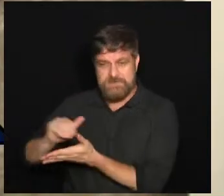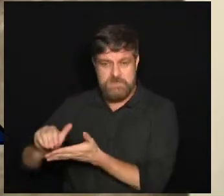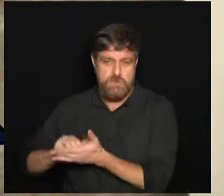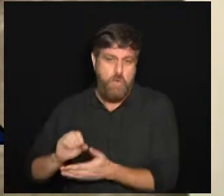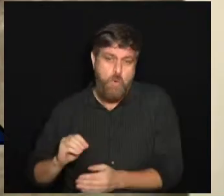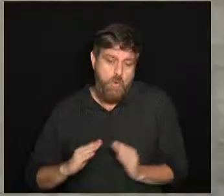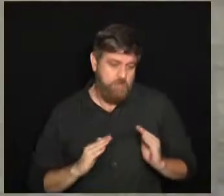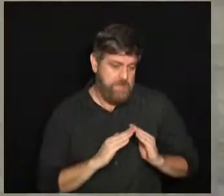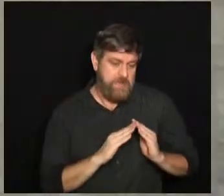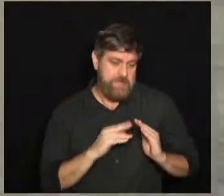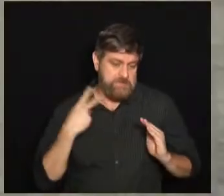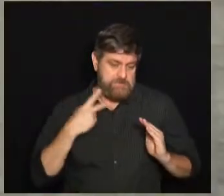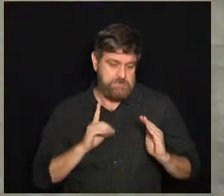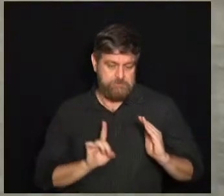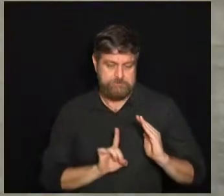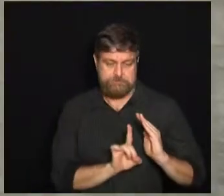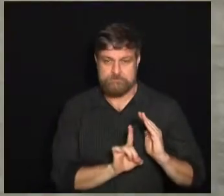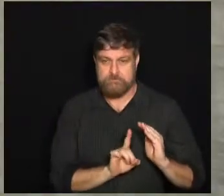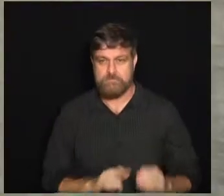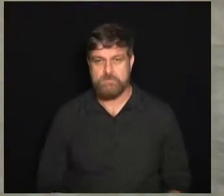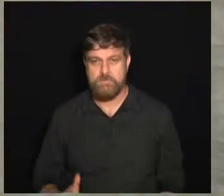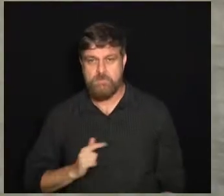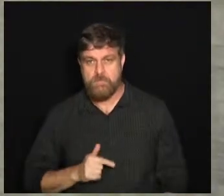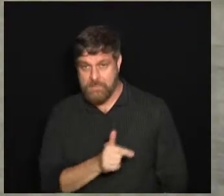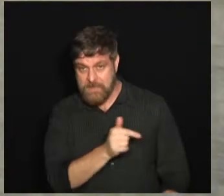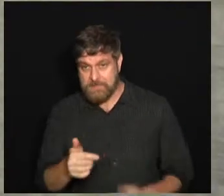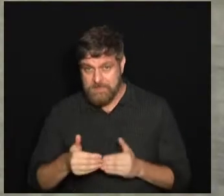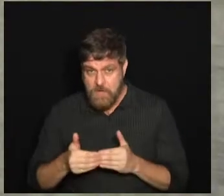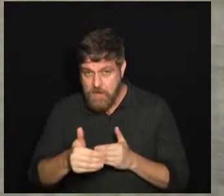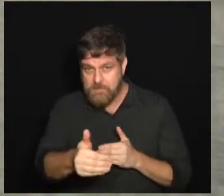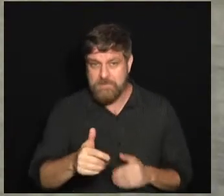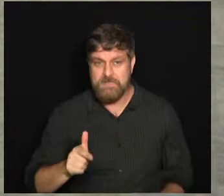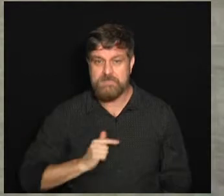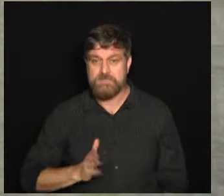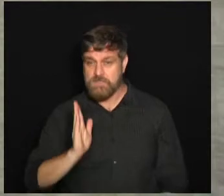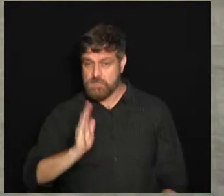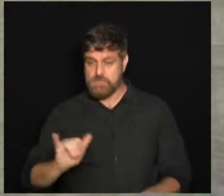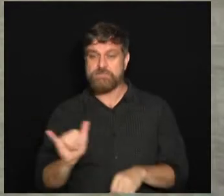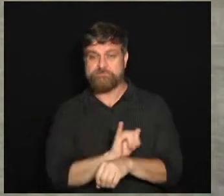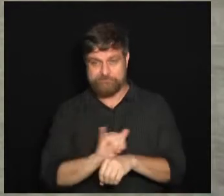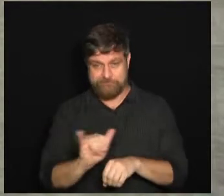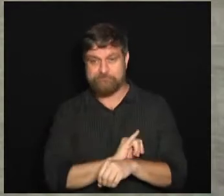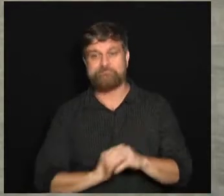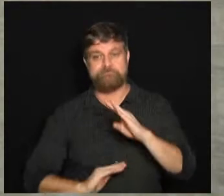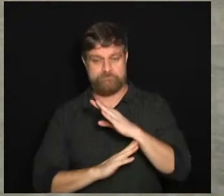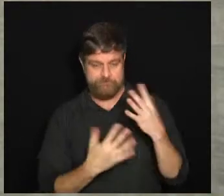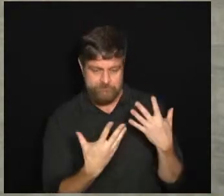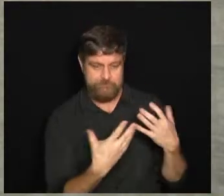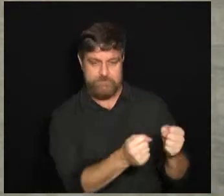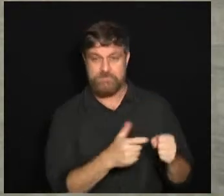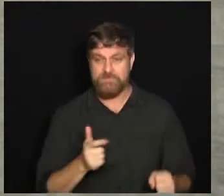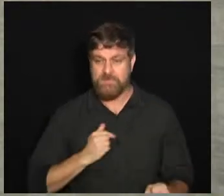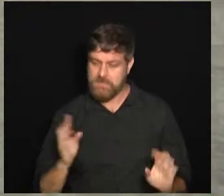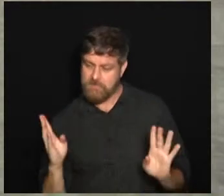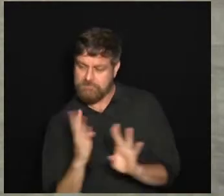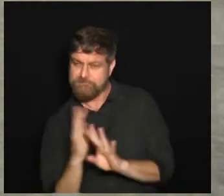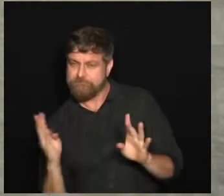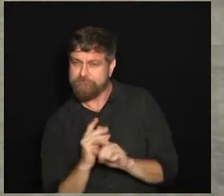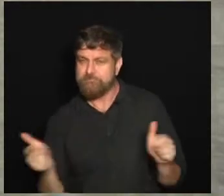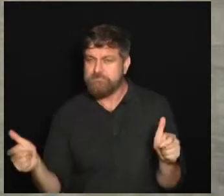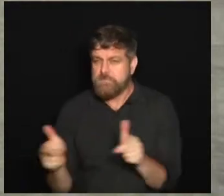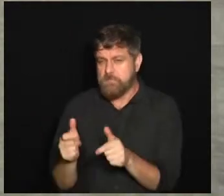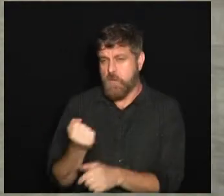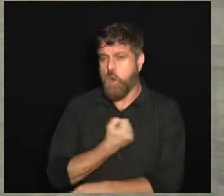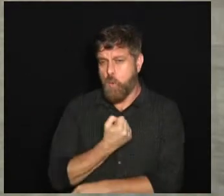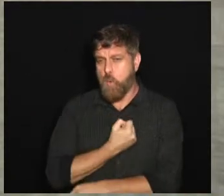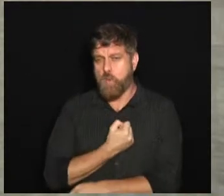suas residências. Desde o início da semana, a Câmara Municipal já tinha adotado medidas restritivas de circulação das pessoas